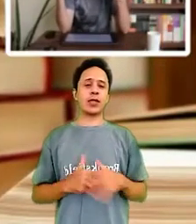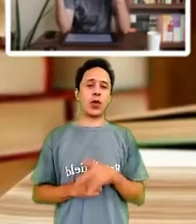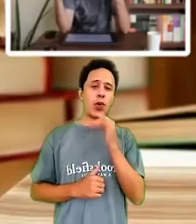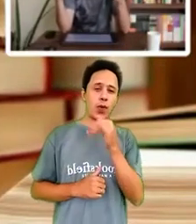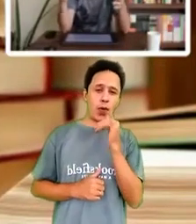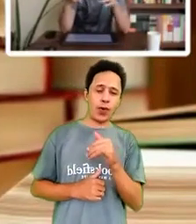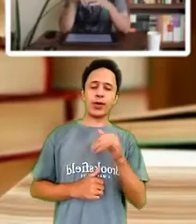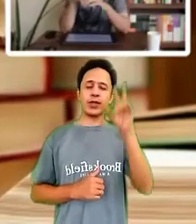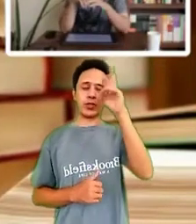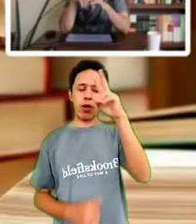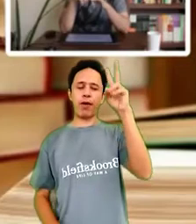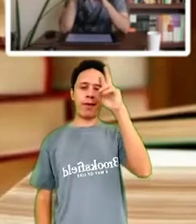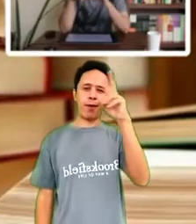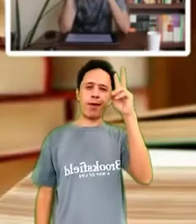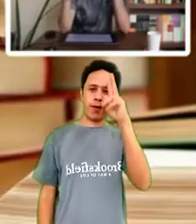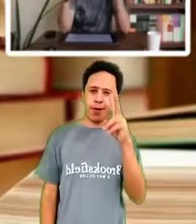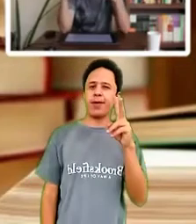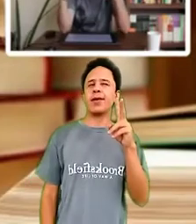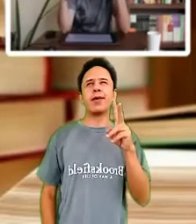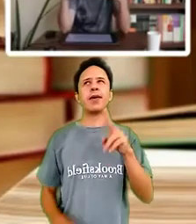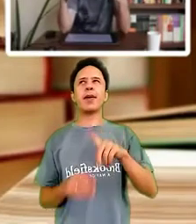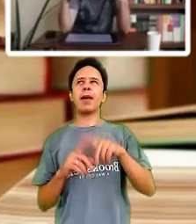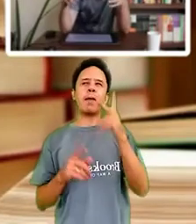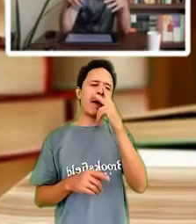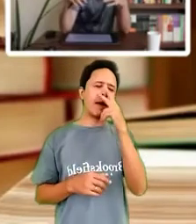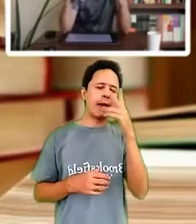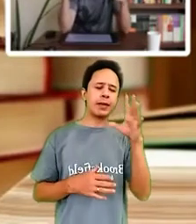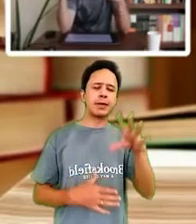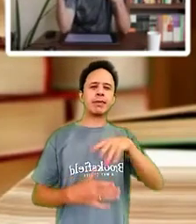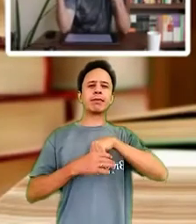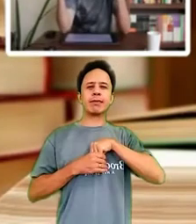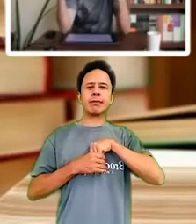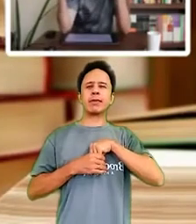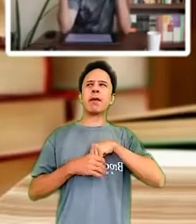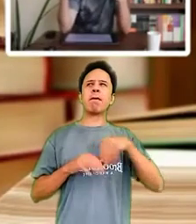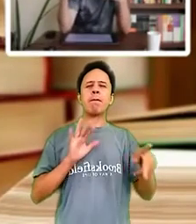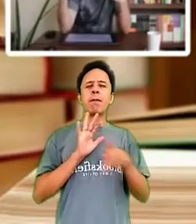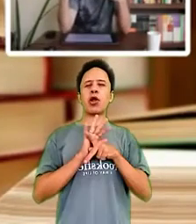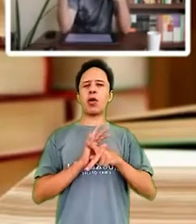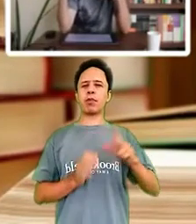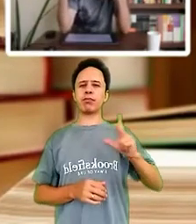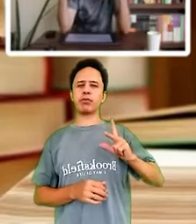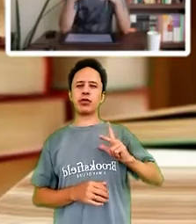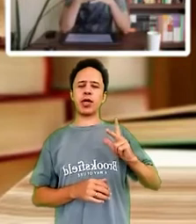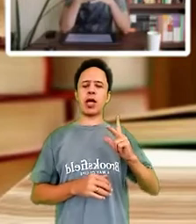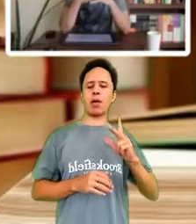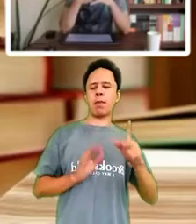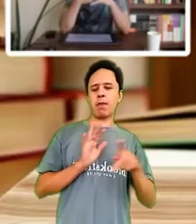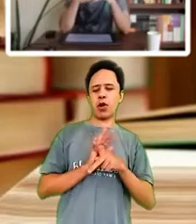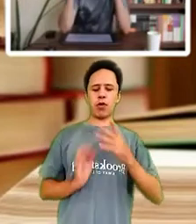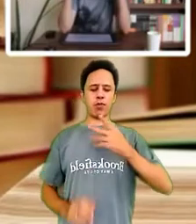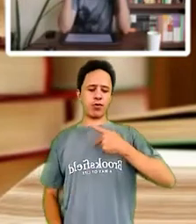contar várias histórias com um teor mais subjetivo, ou seja, é mais da gente, é muito da gente